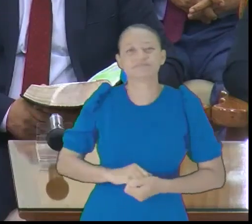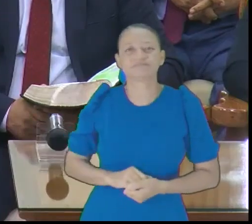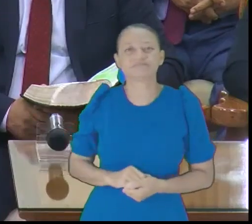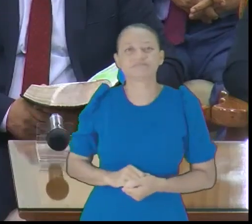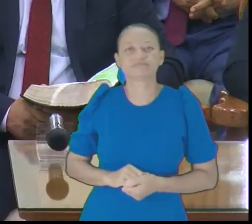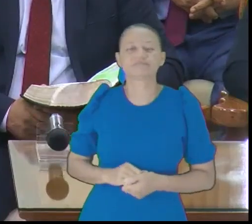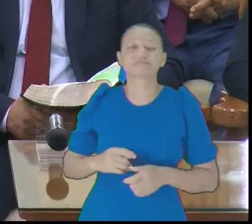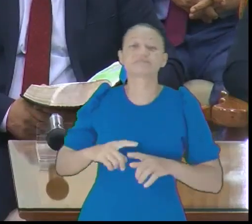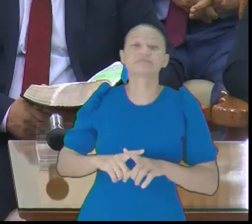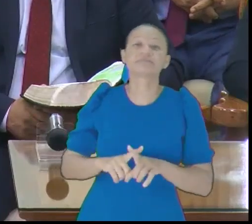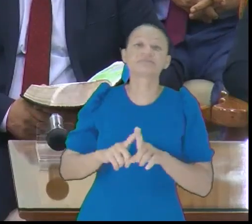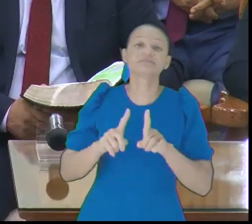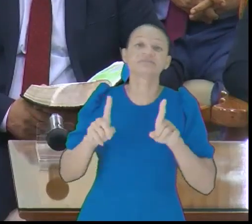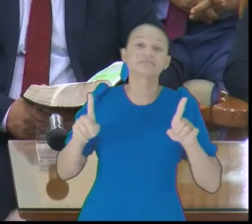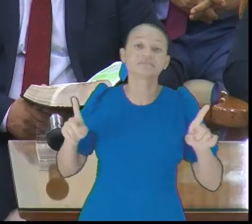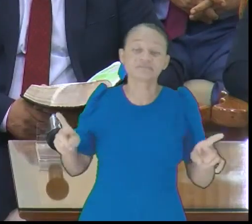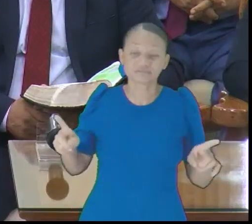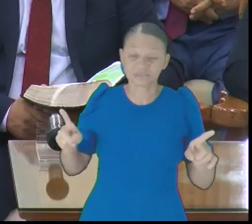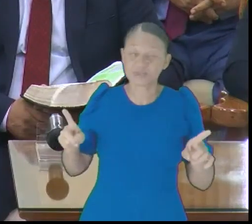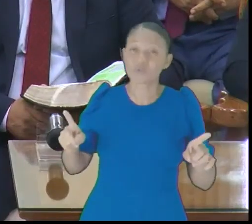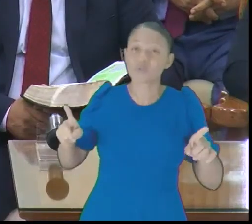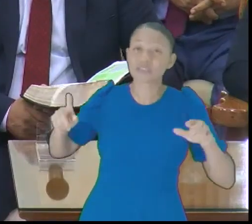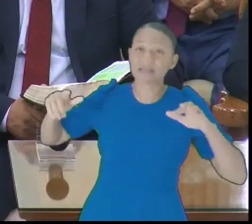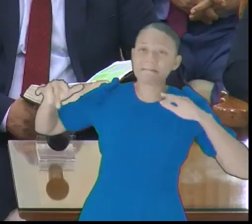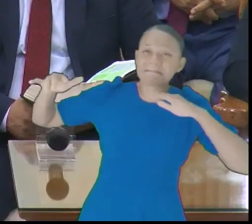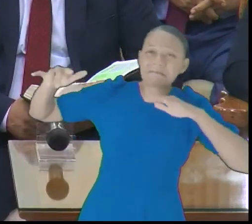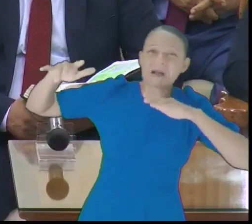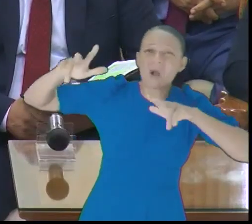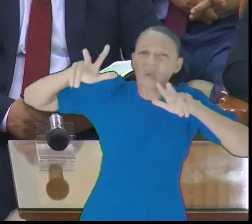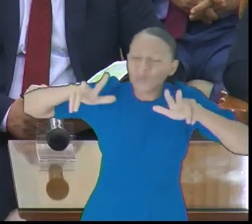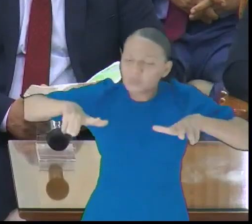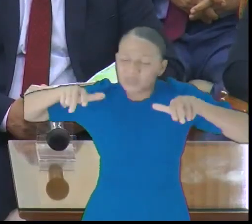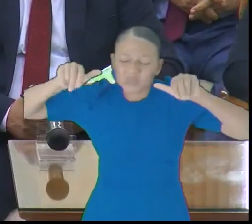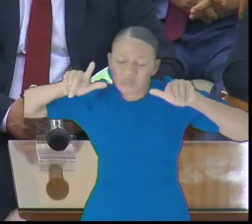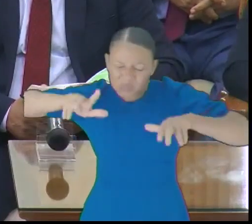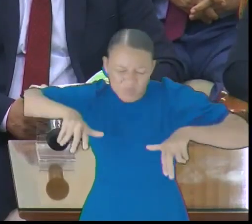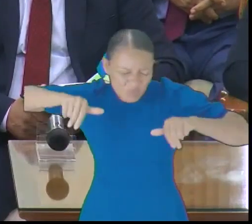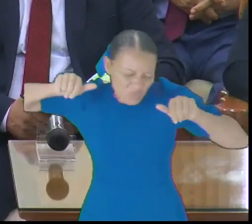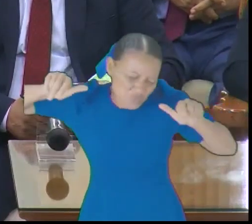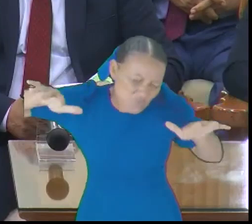Mas enquanto as árvores de rapina sobrevoavam,